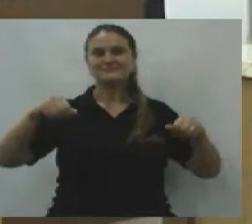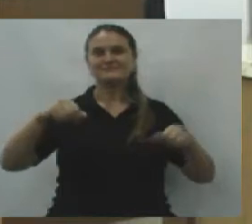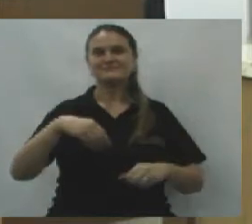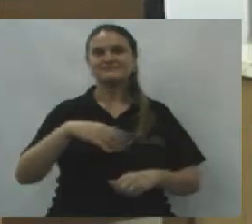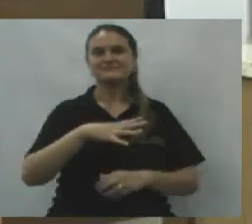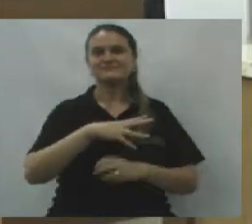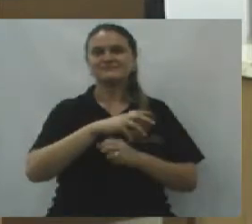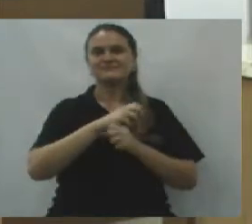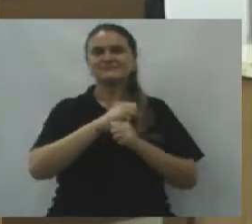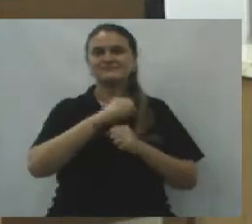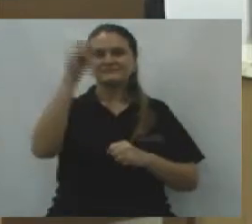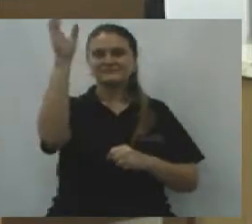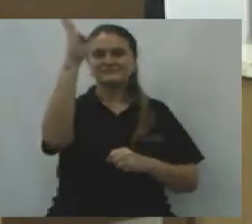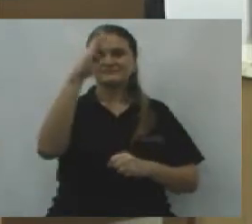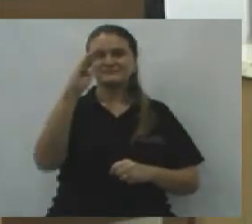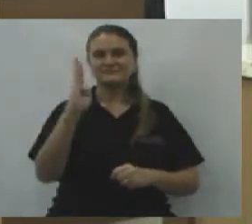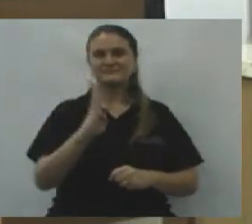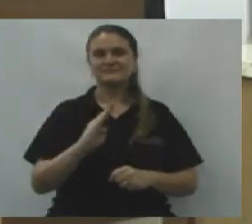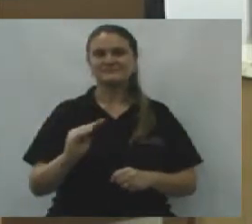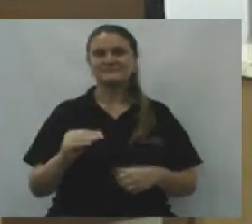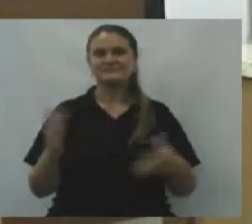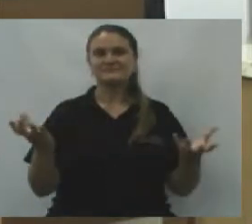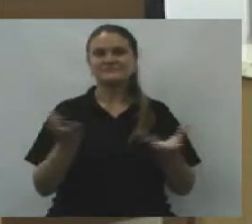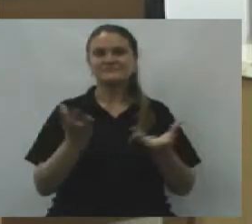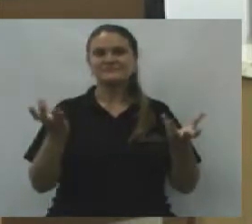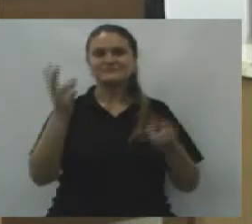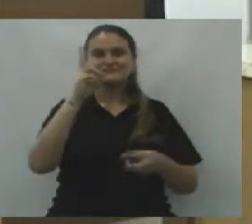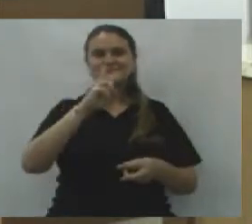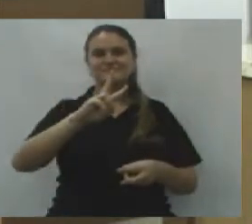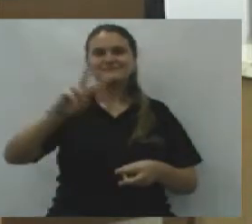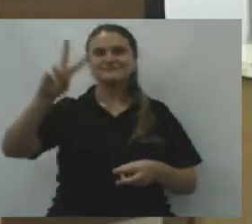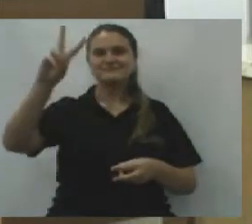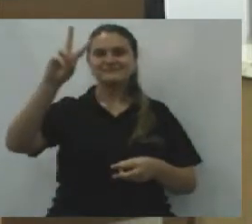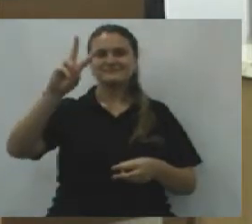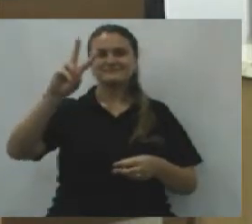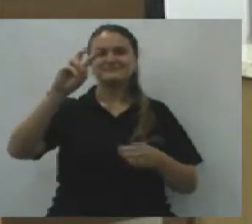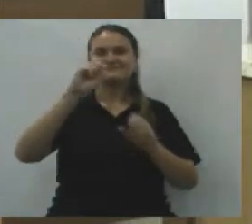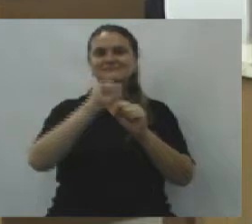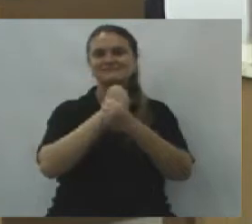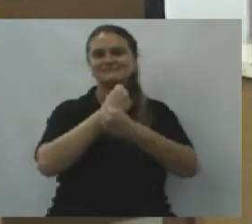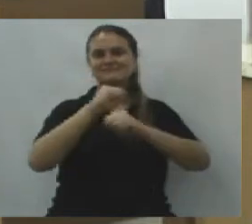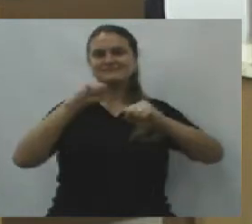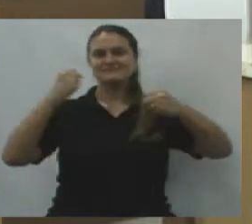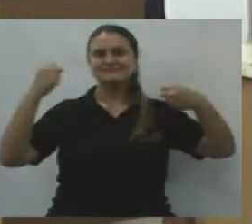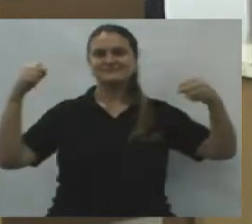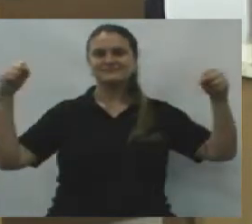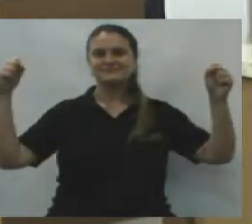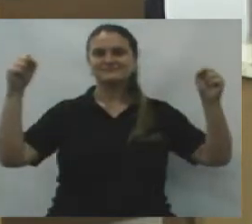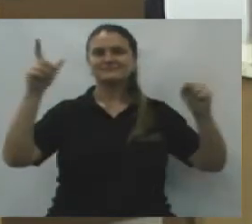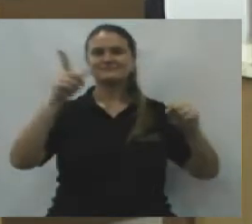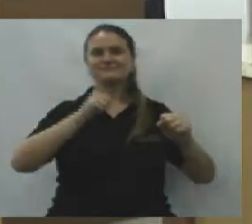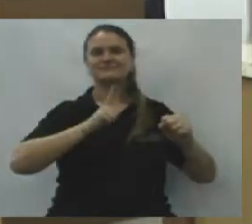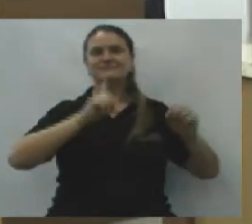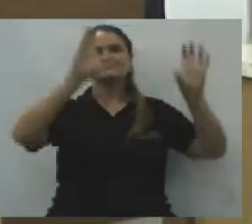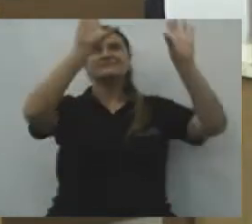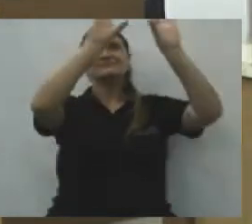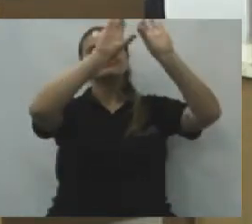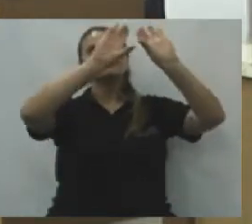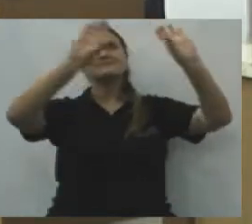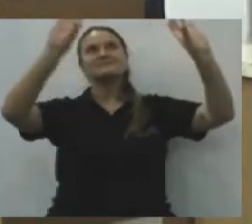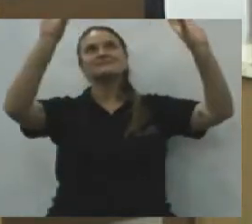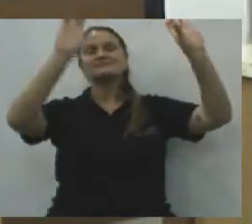Nesse chão do meu grande Brasil, quero ler-te tão grande e radiante,